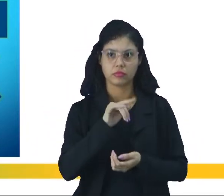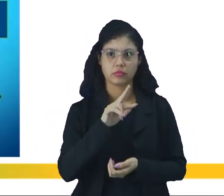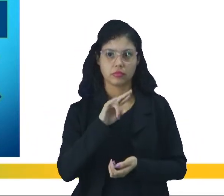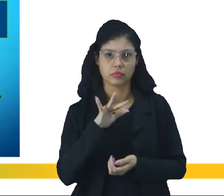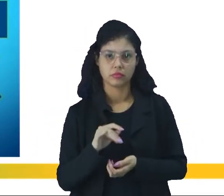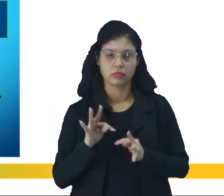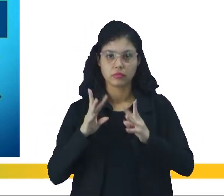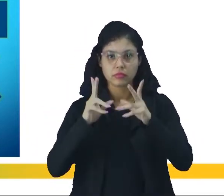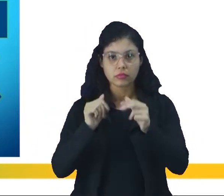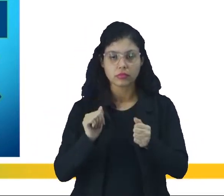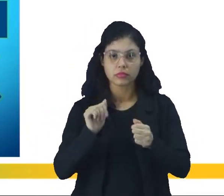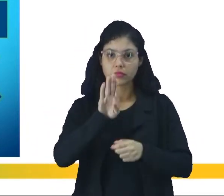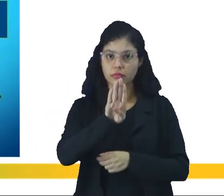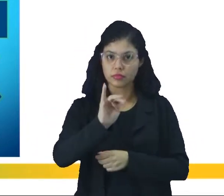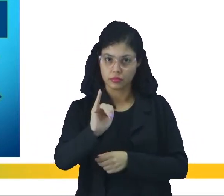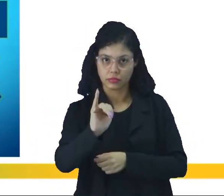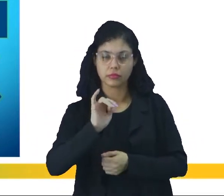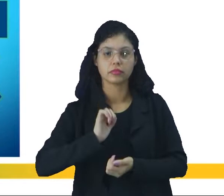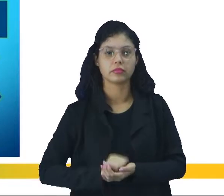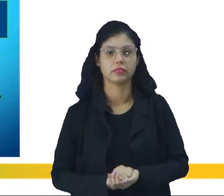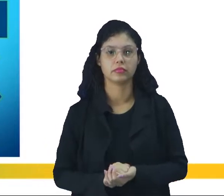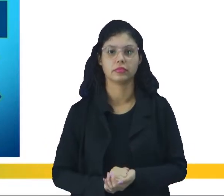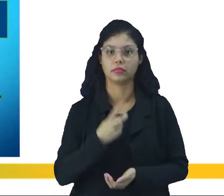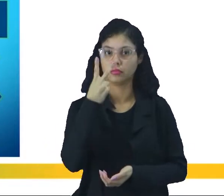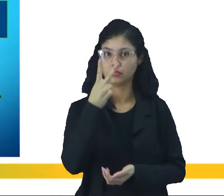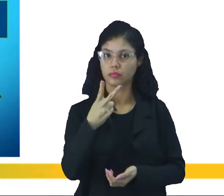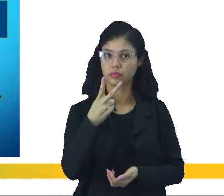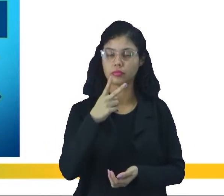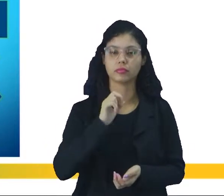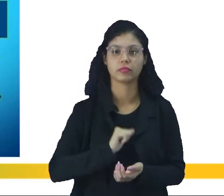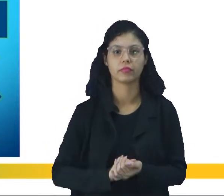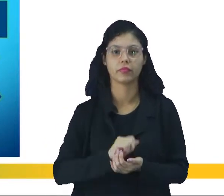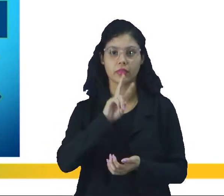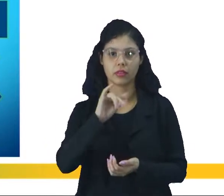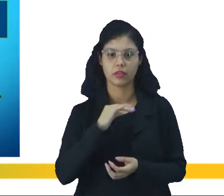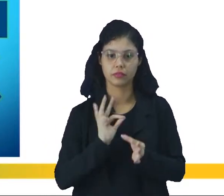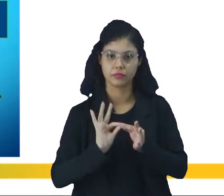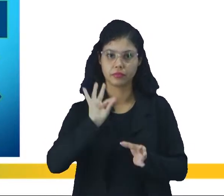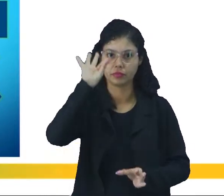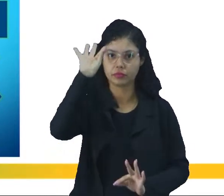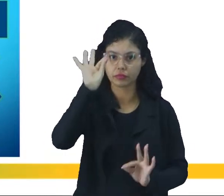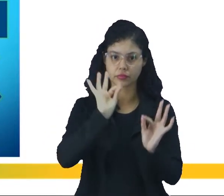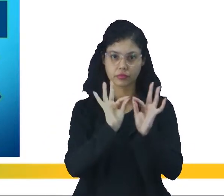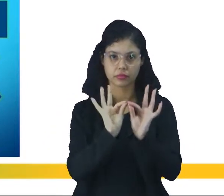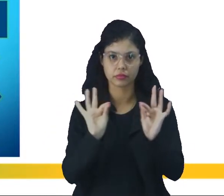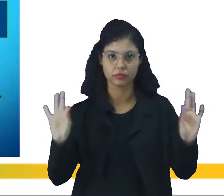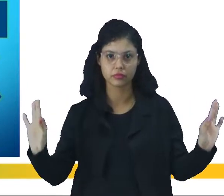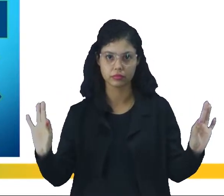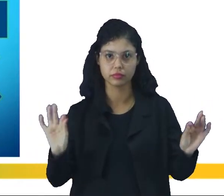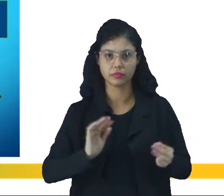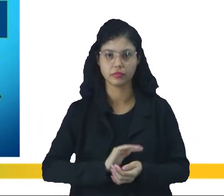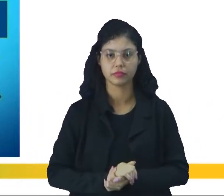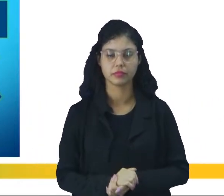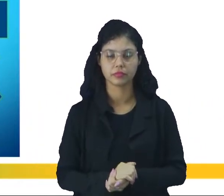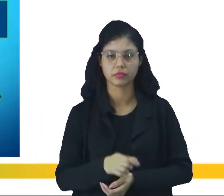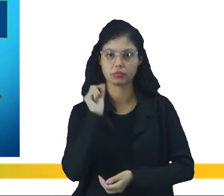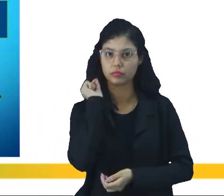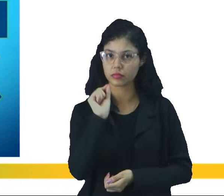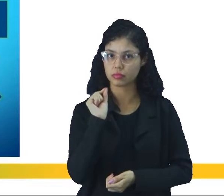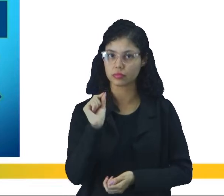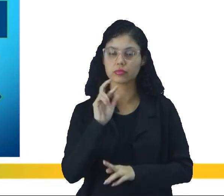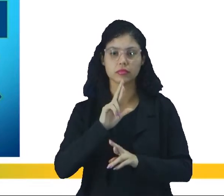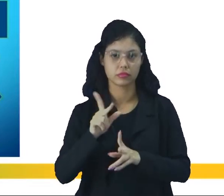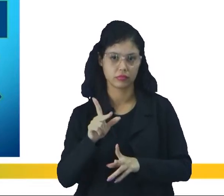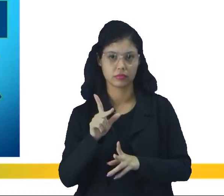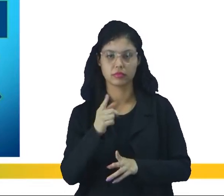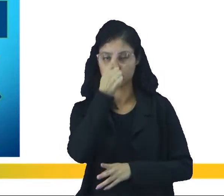Toda figura bidimensional, duas dimensões, vai ter comprimento e largura. O que as difere